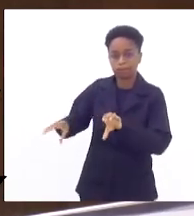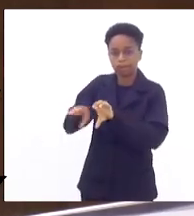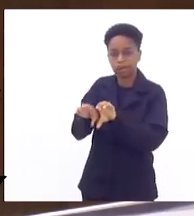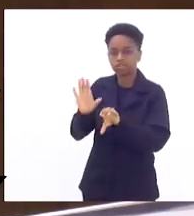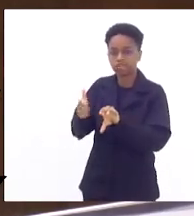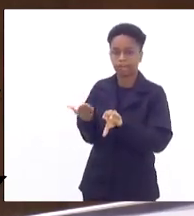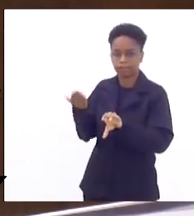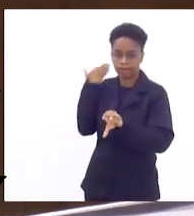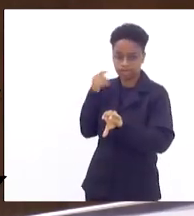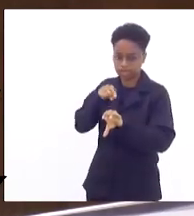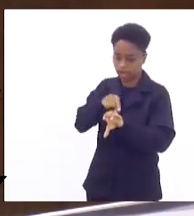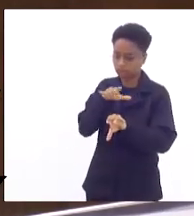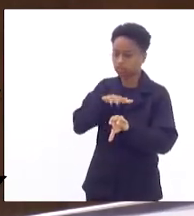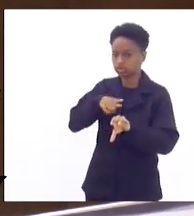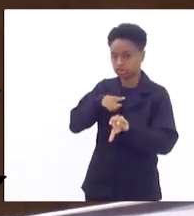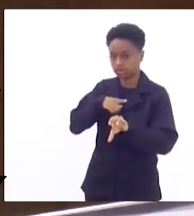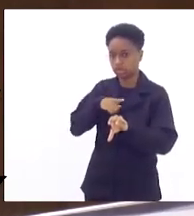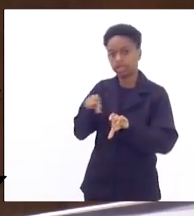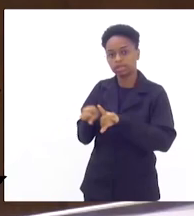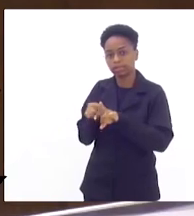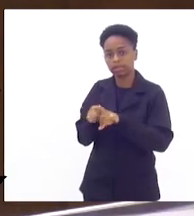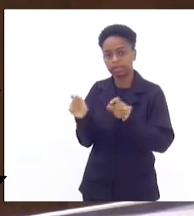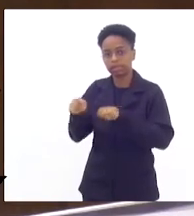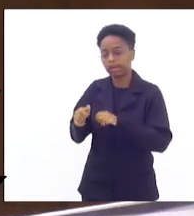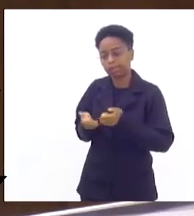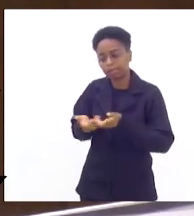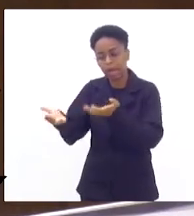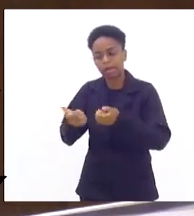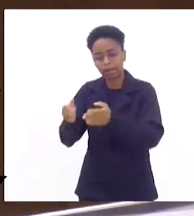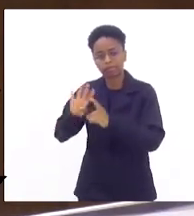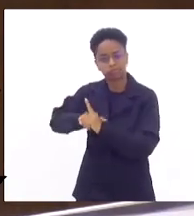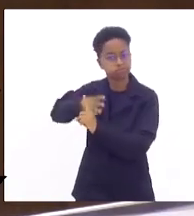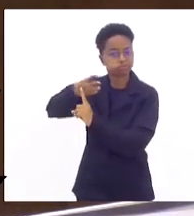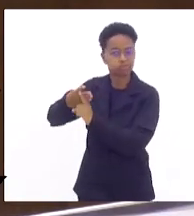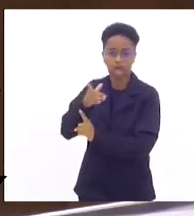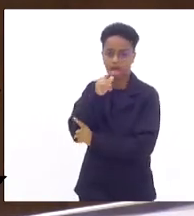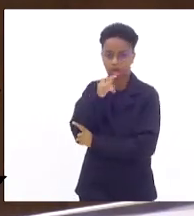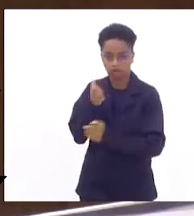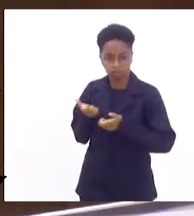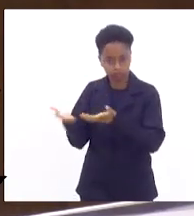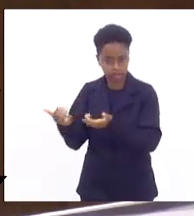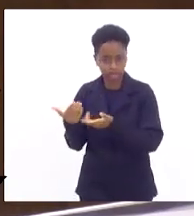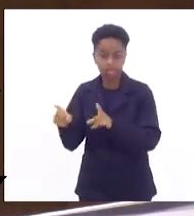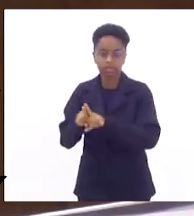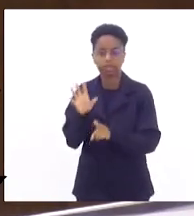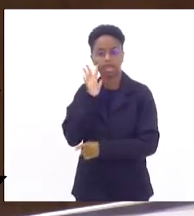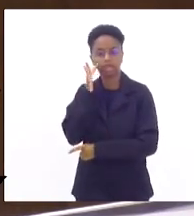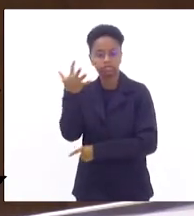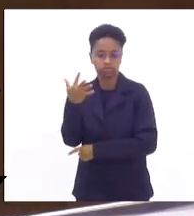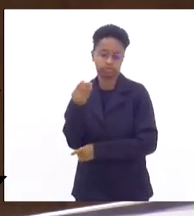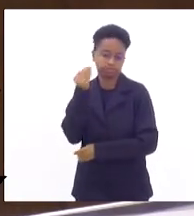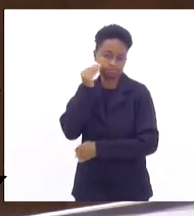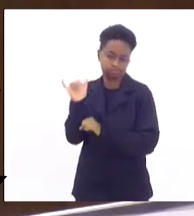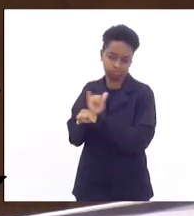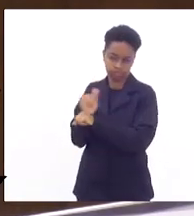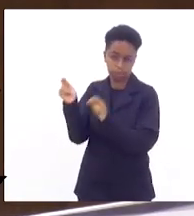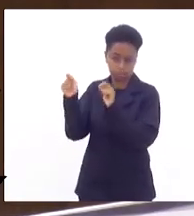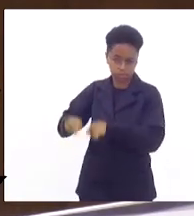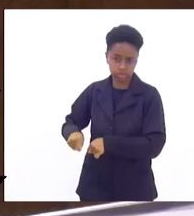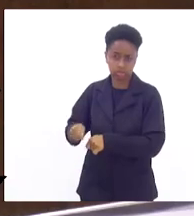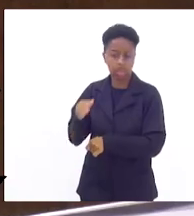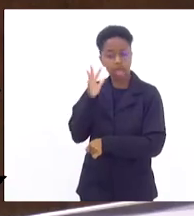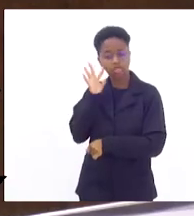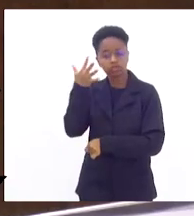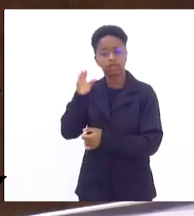existente, aumentando a capacidade de fornecimento de água e resolvendo, né, dentro do possível, aquela falta